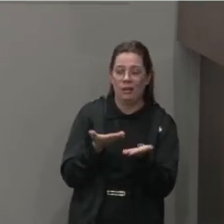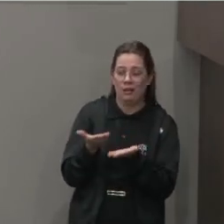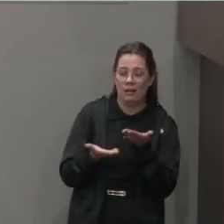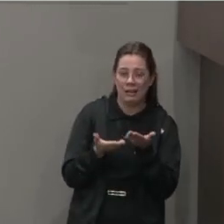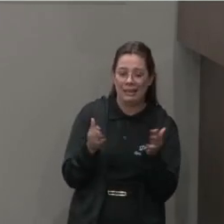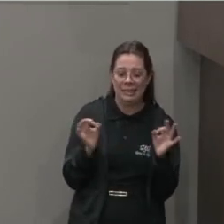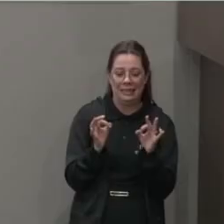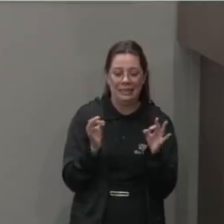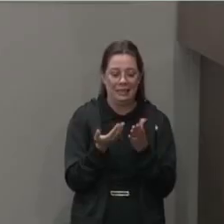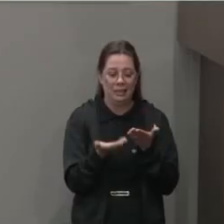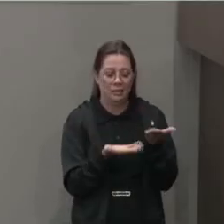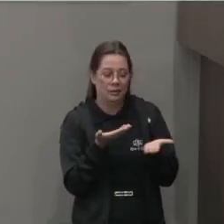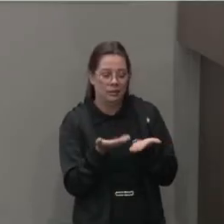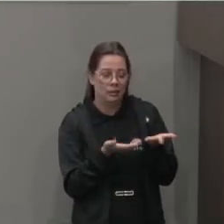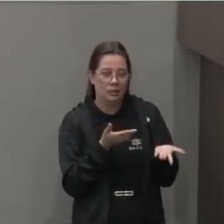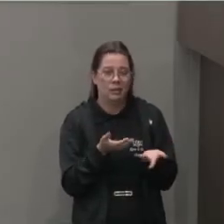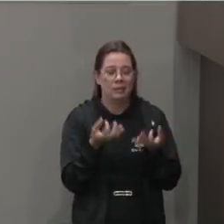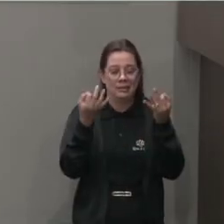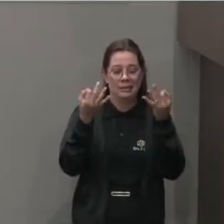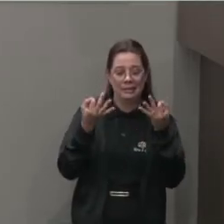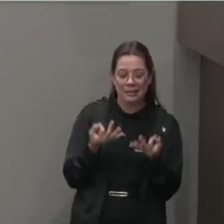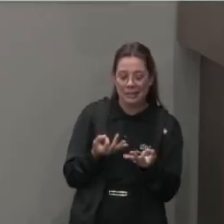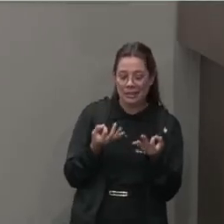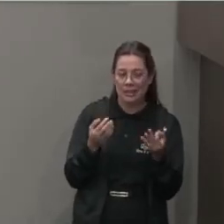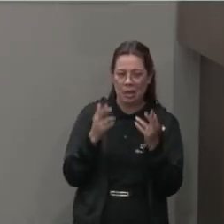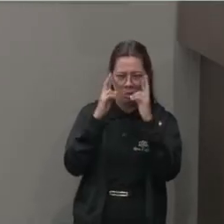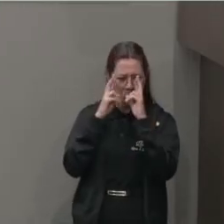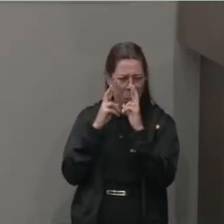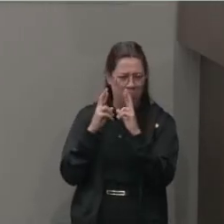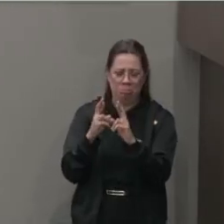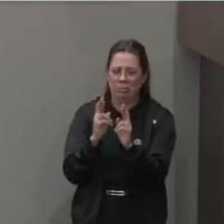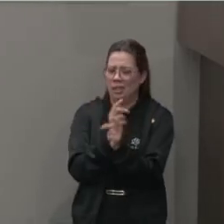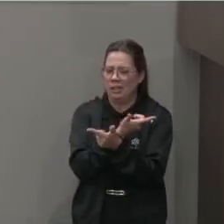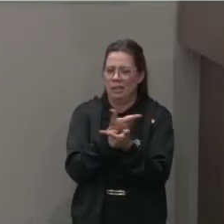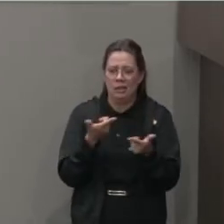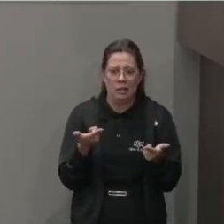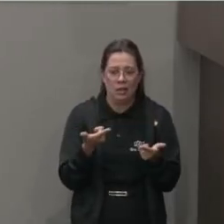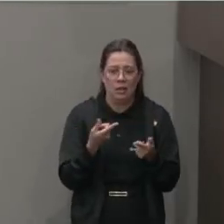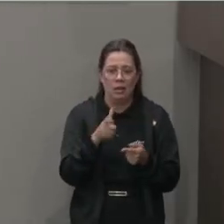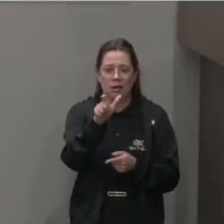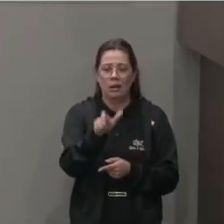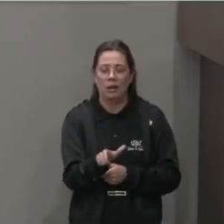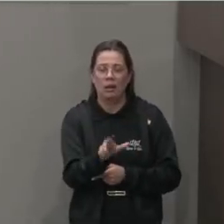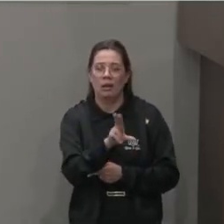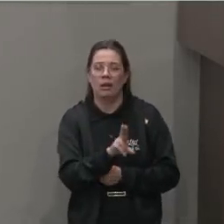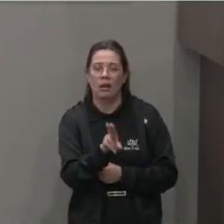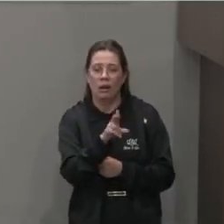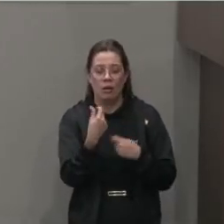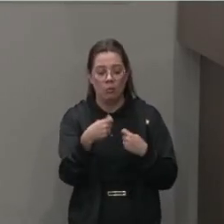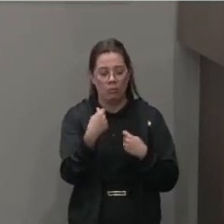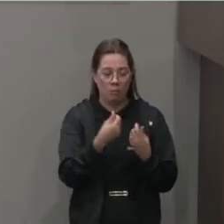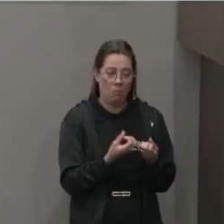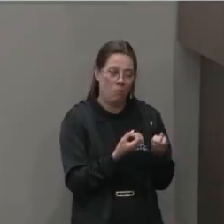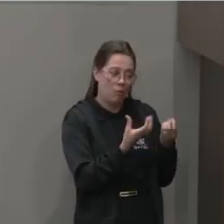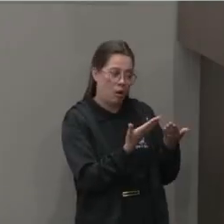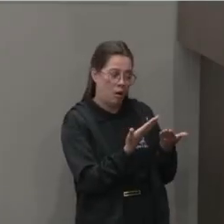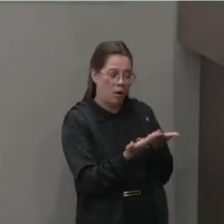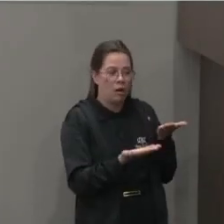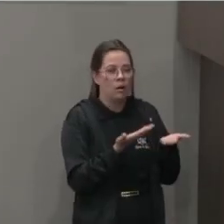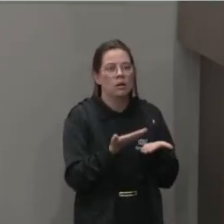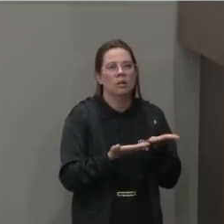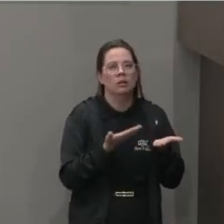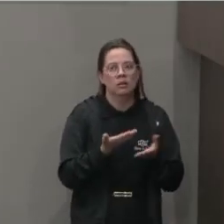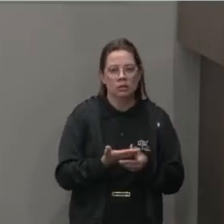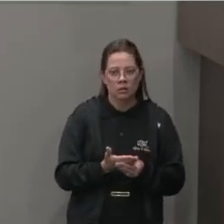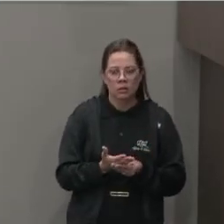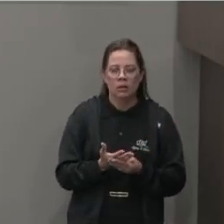sem o atendimento adequado e sem respeito, muitas vezes, de quem está lá que deveria de te dar atendimento. Então,